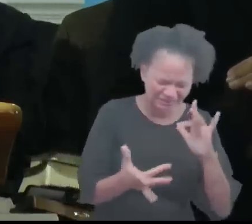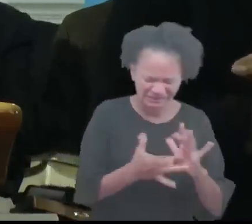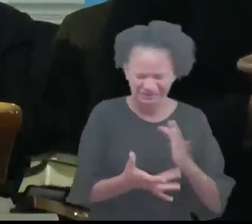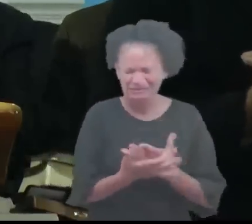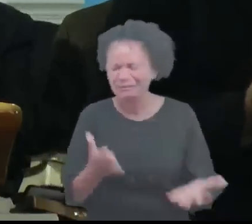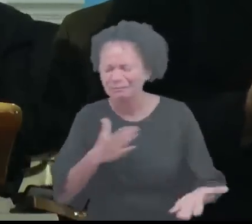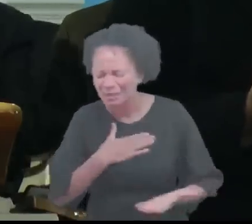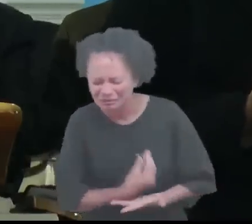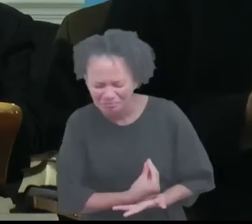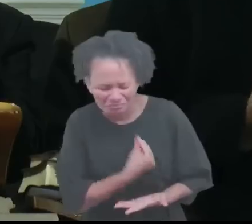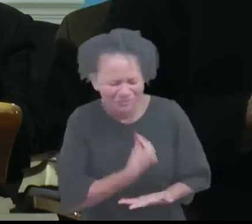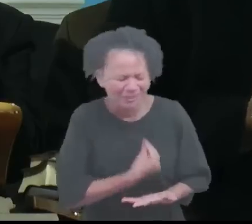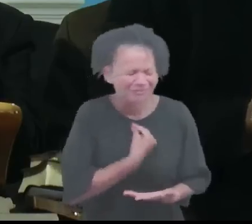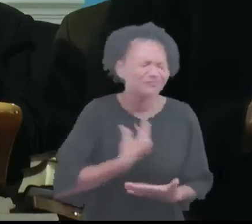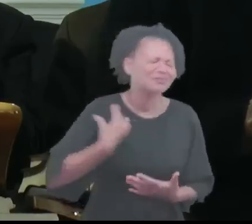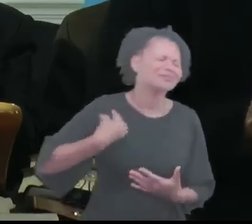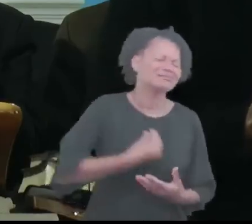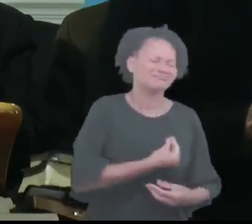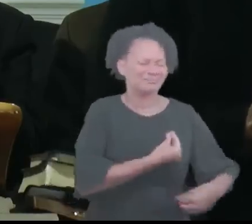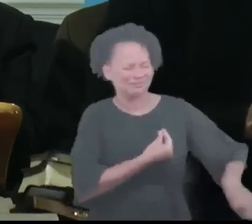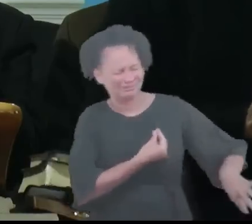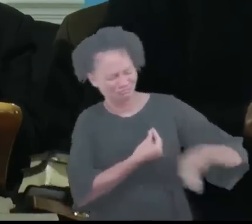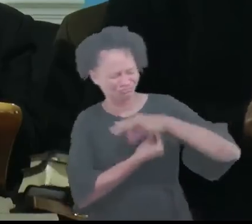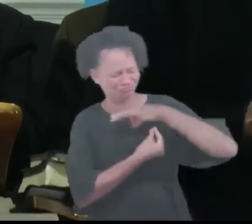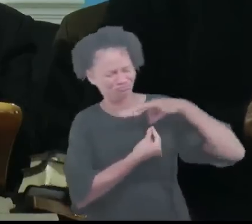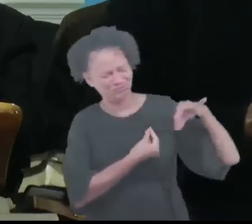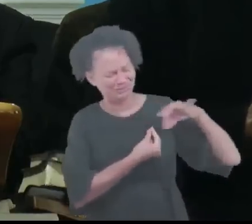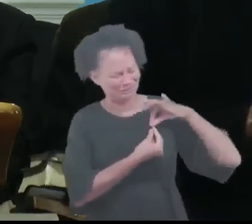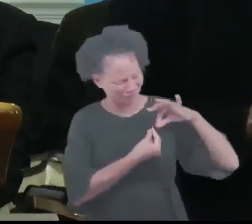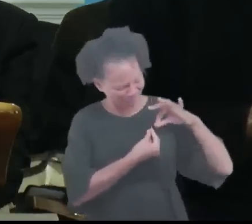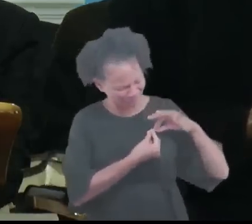vida espiritual está cheia de rugas.